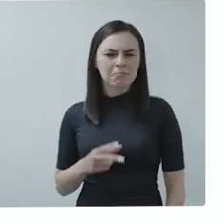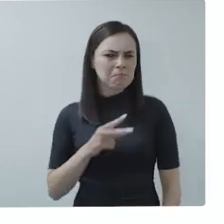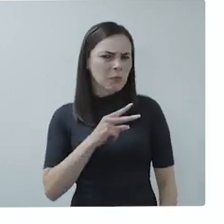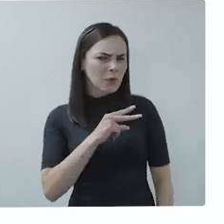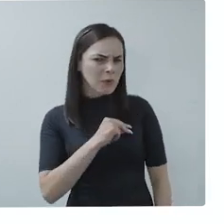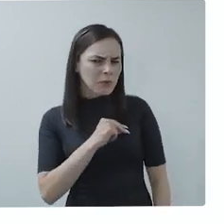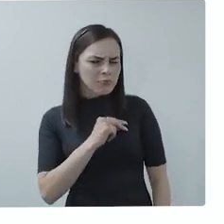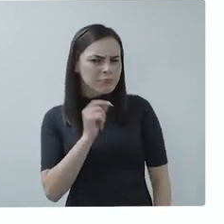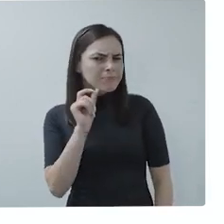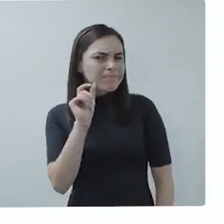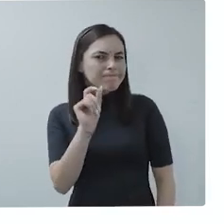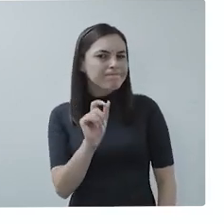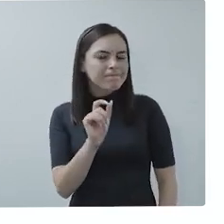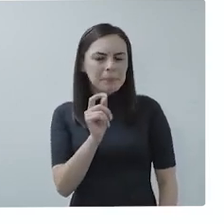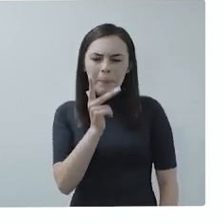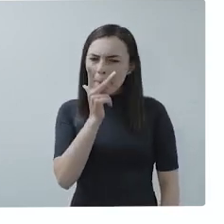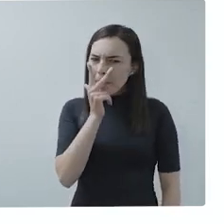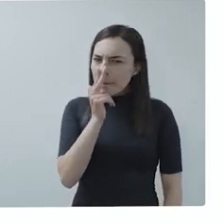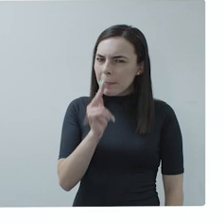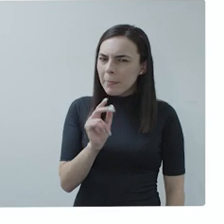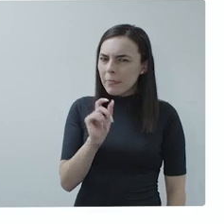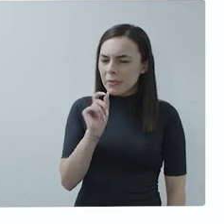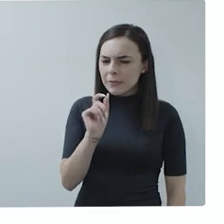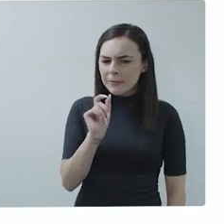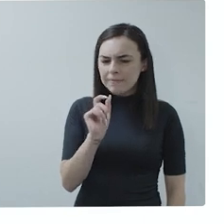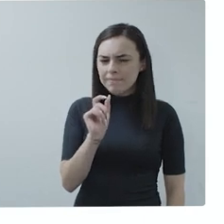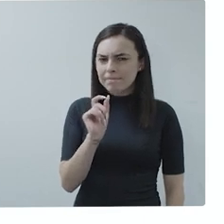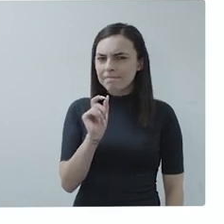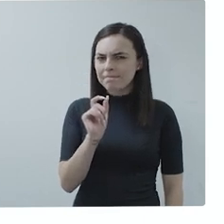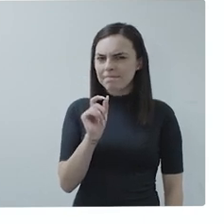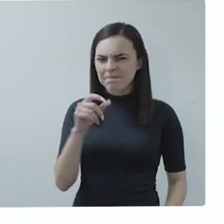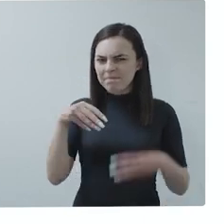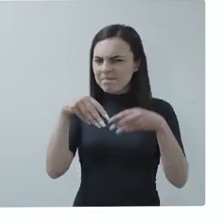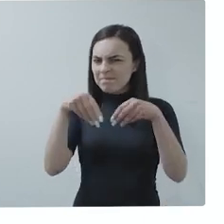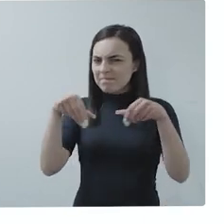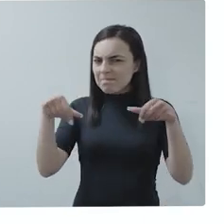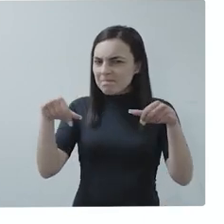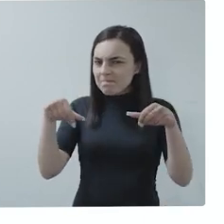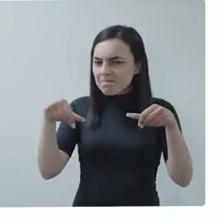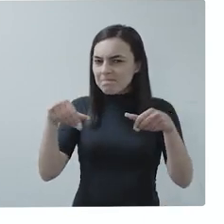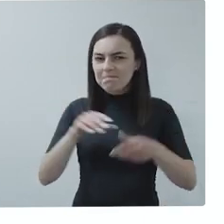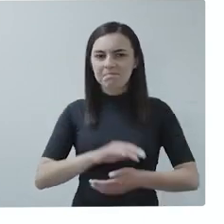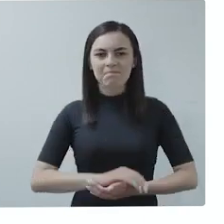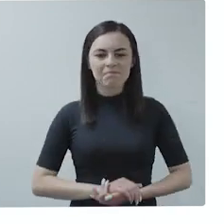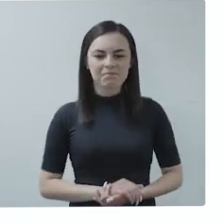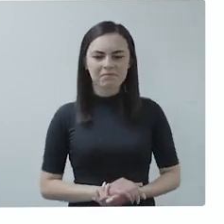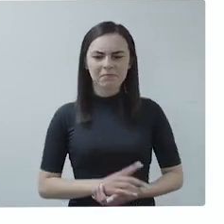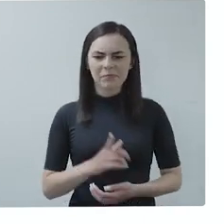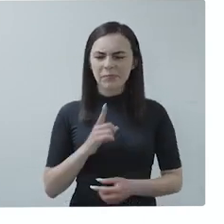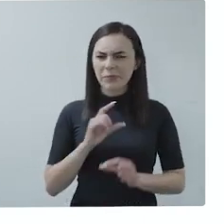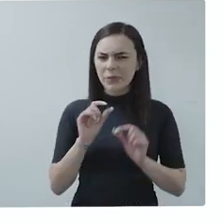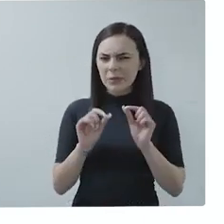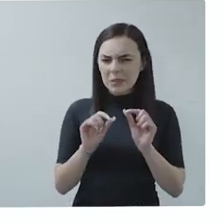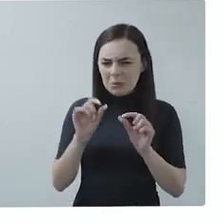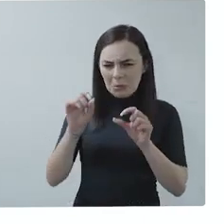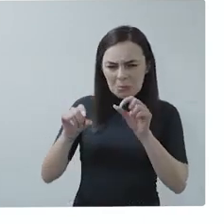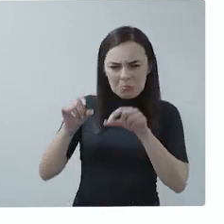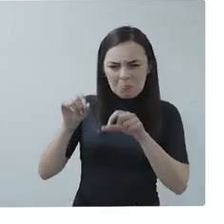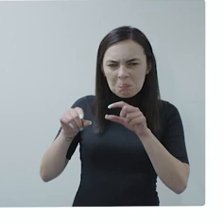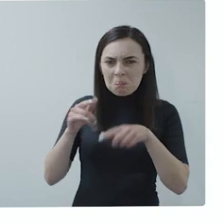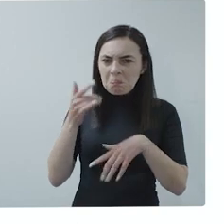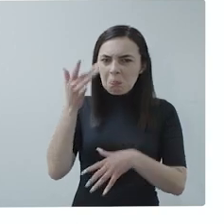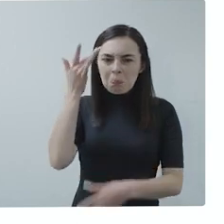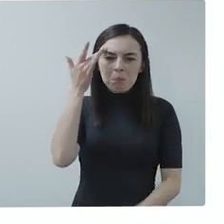Nossa, lá. Apareceu aqui, parece que é areia. Tem umas coisinhas aqui que eu não sei o que que